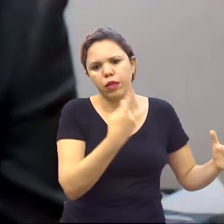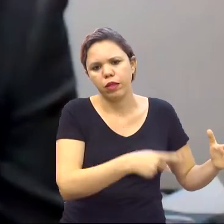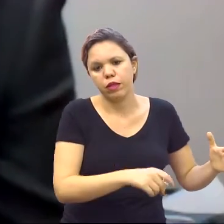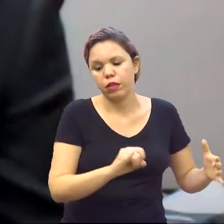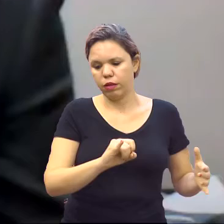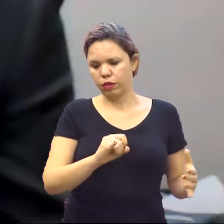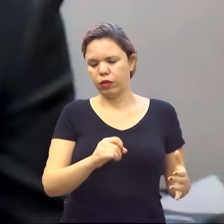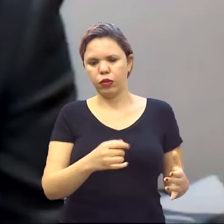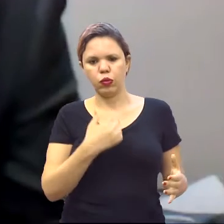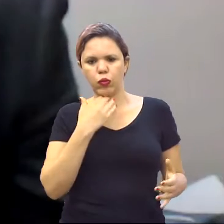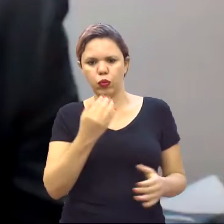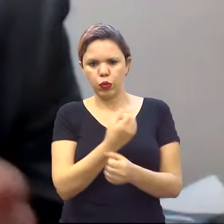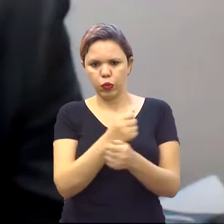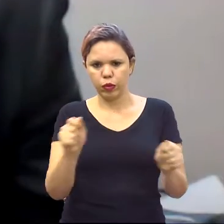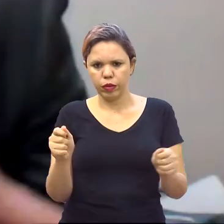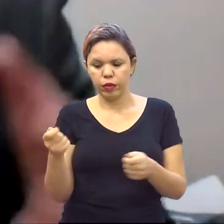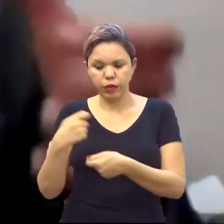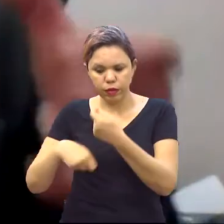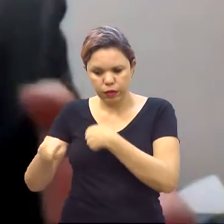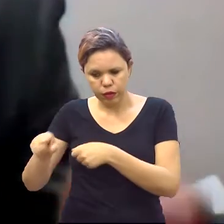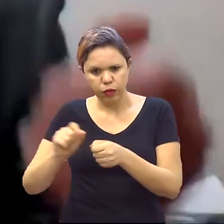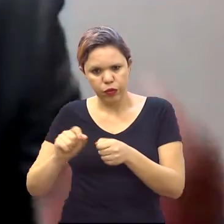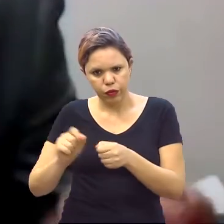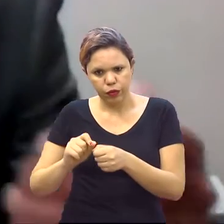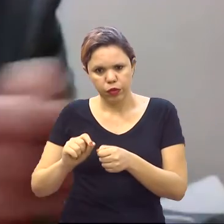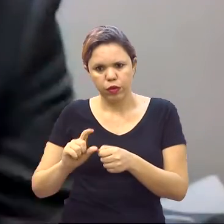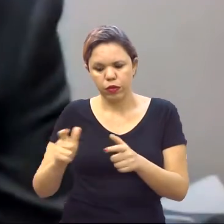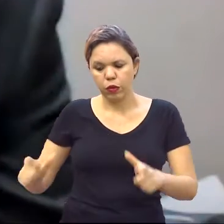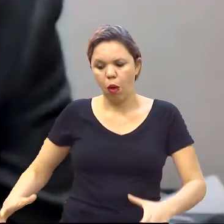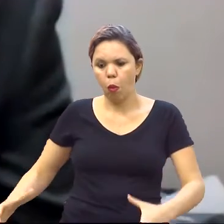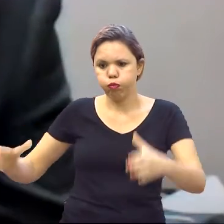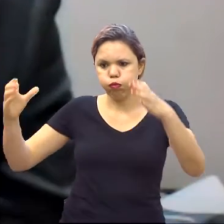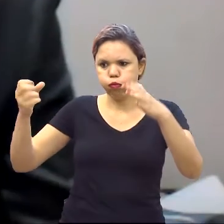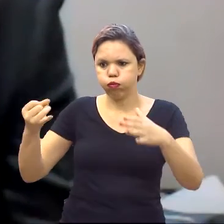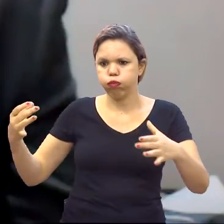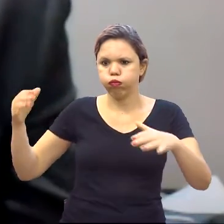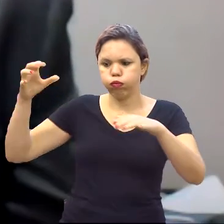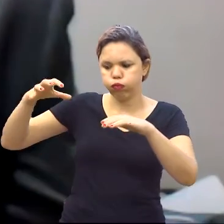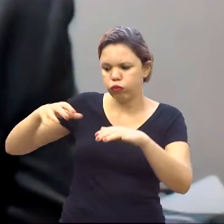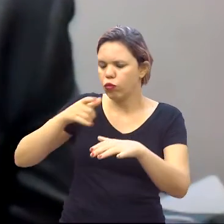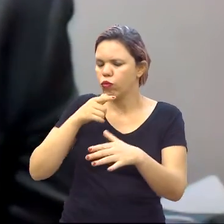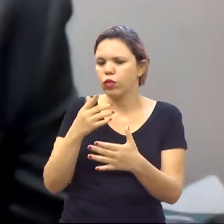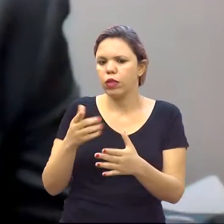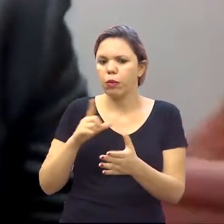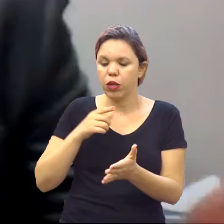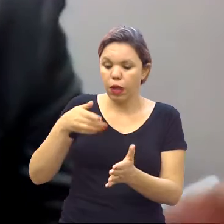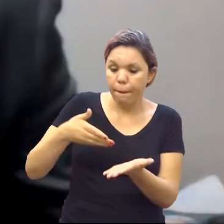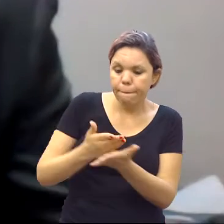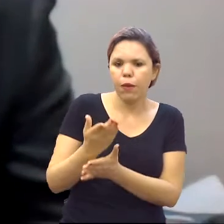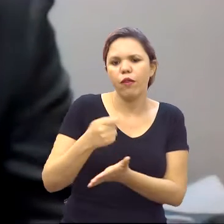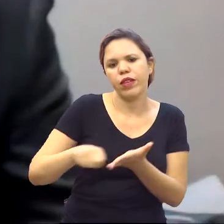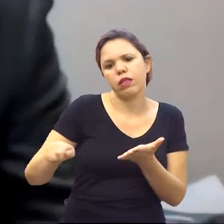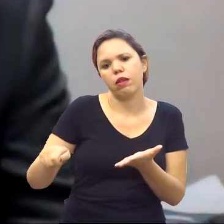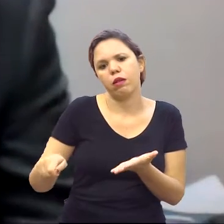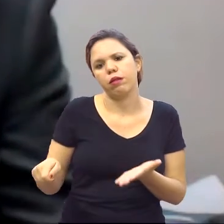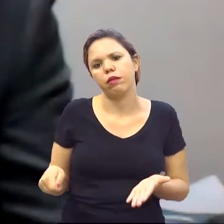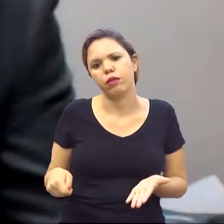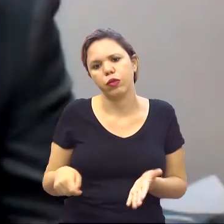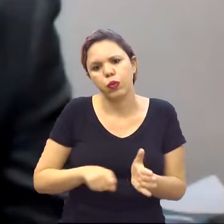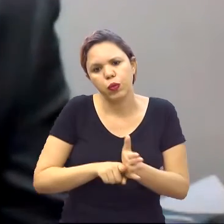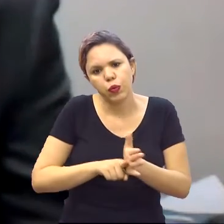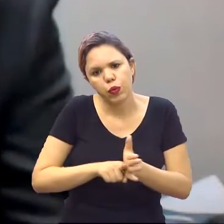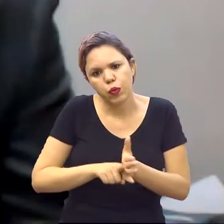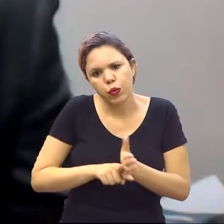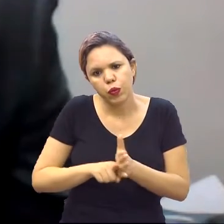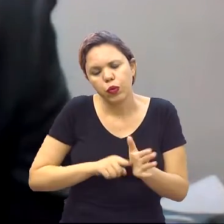não é possível que essa administração execute esse reservatório, mas que ela encaminhe a aprovação